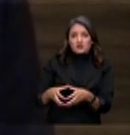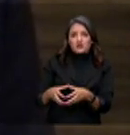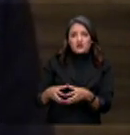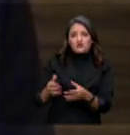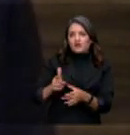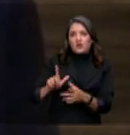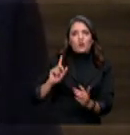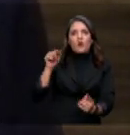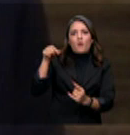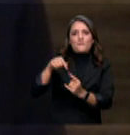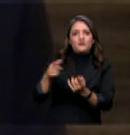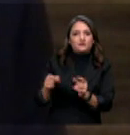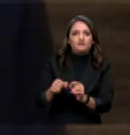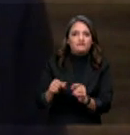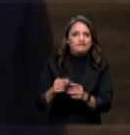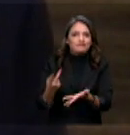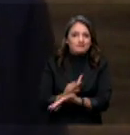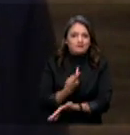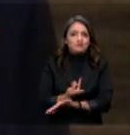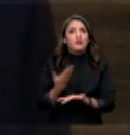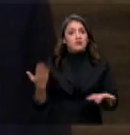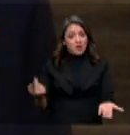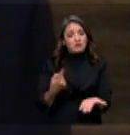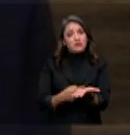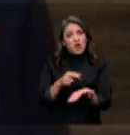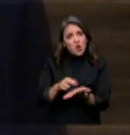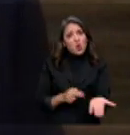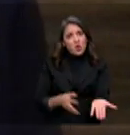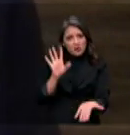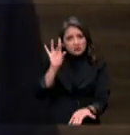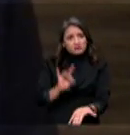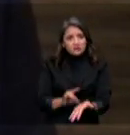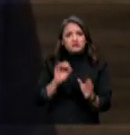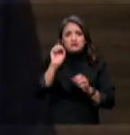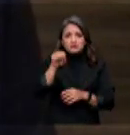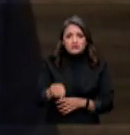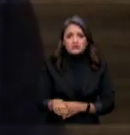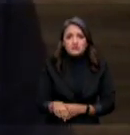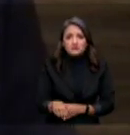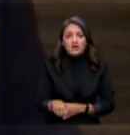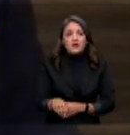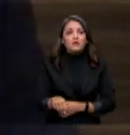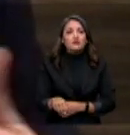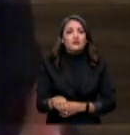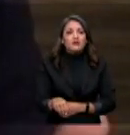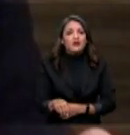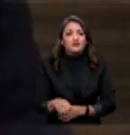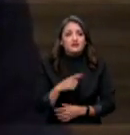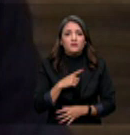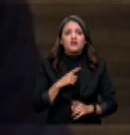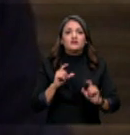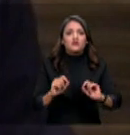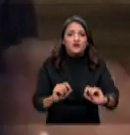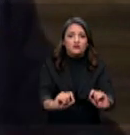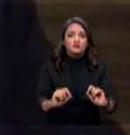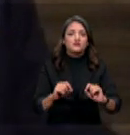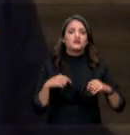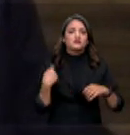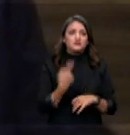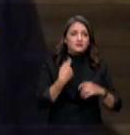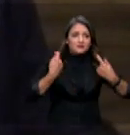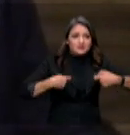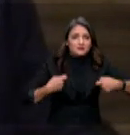Então, eu acho que o acordo é perfeitamente válido e nós devemos aplicá-lo em toda a extensão em